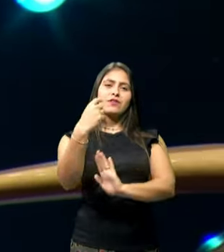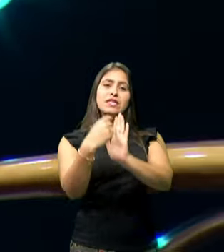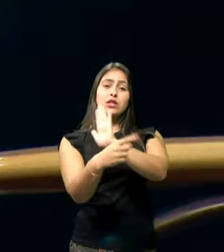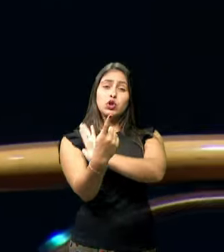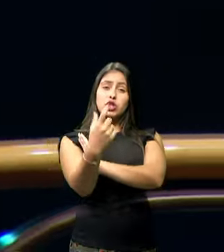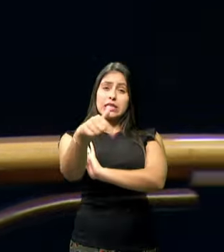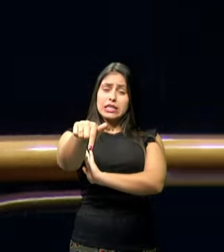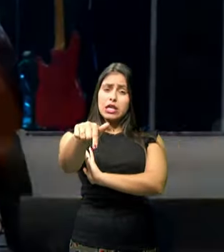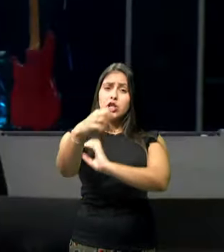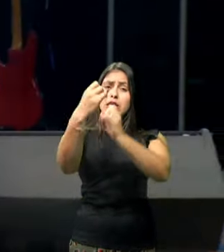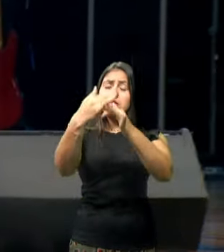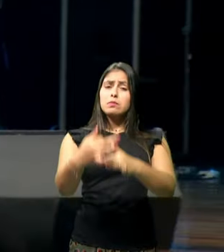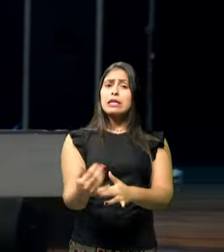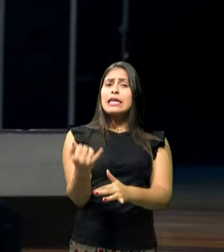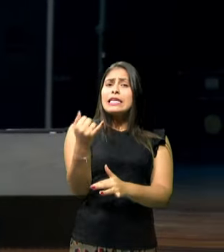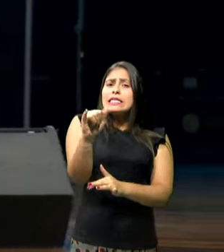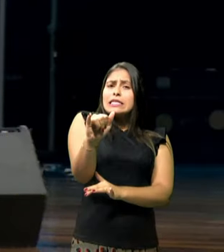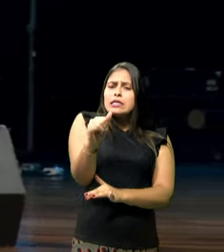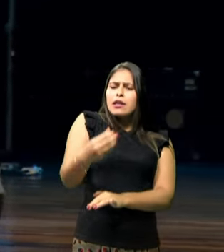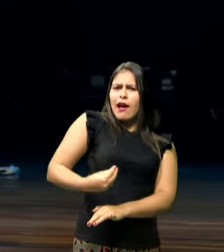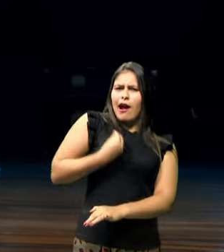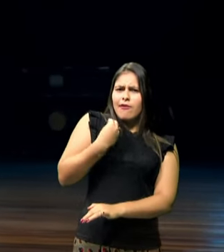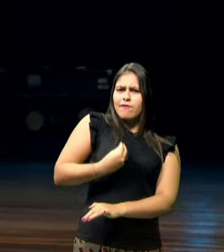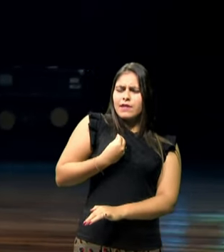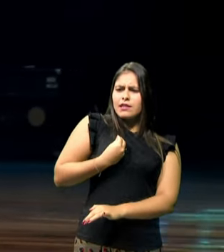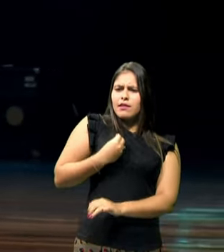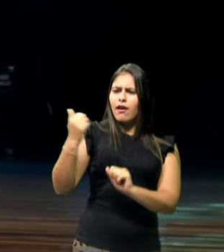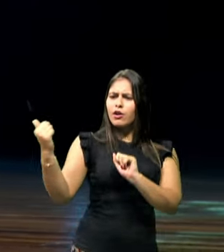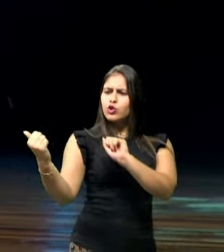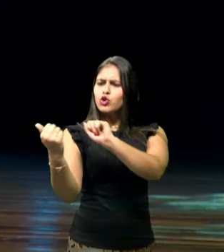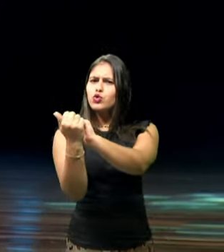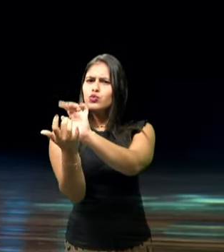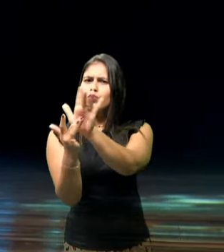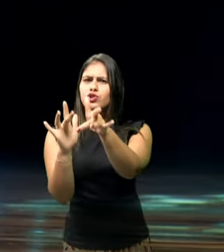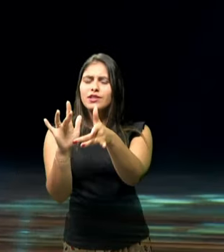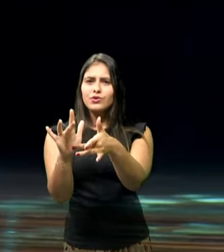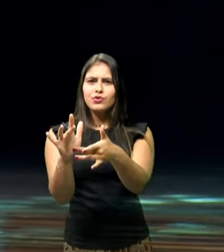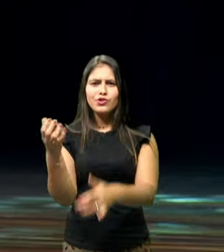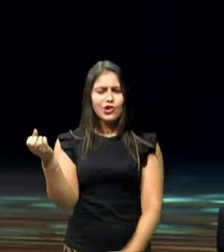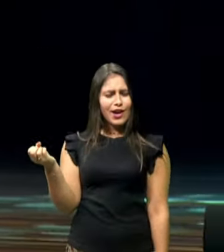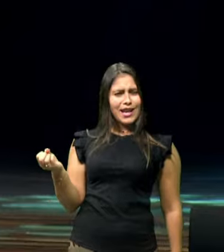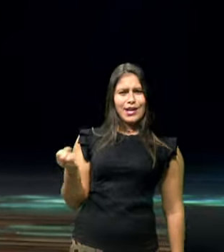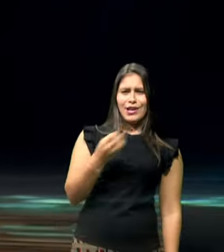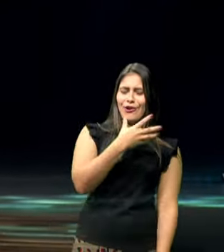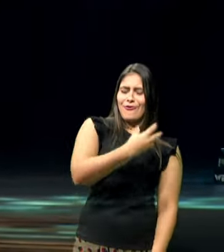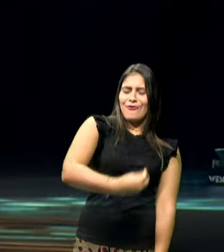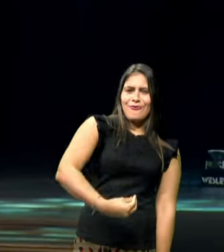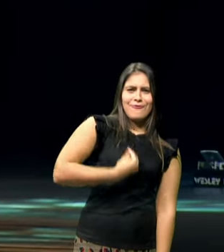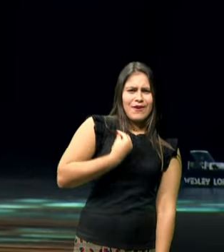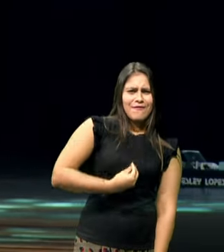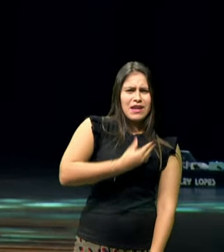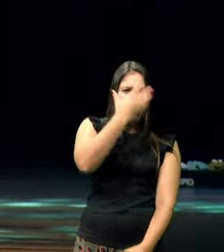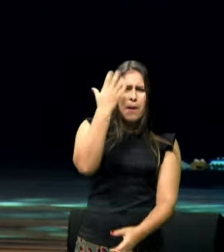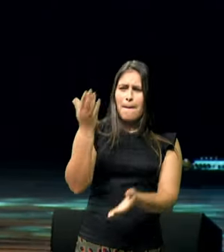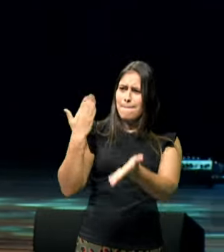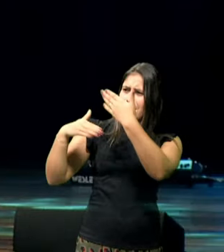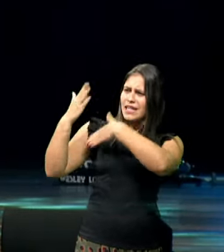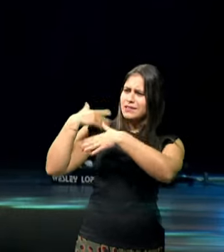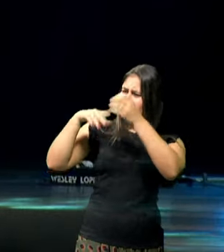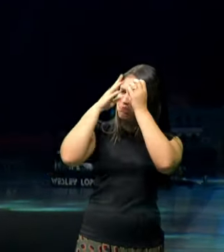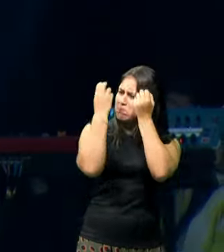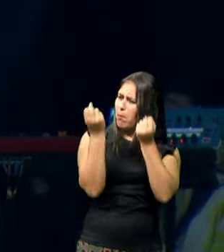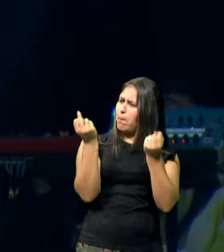alguém está em Cristo, nova criatura é. As coisas velhas se passaram, eis que tudo se fez